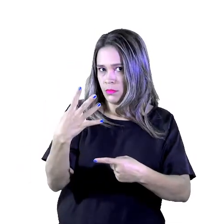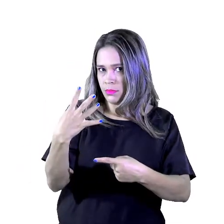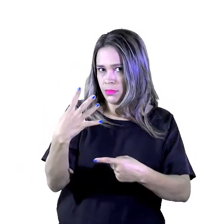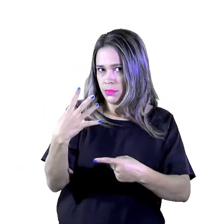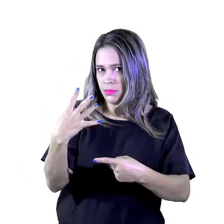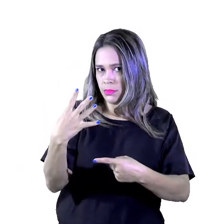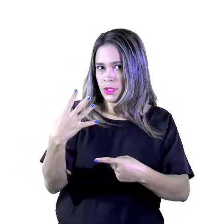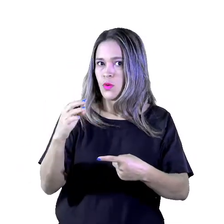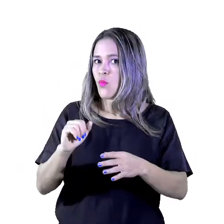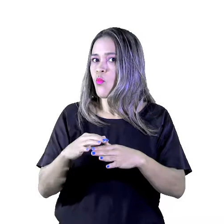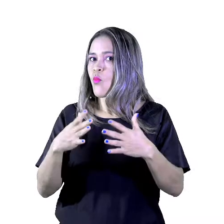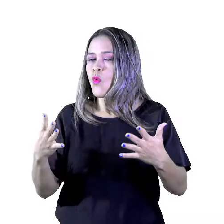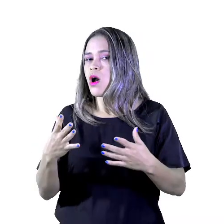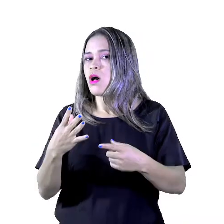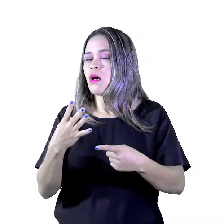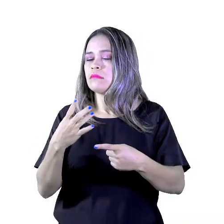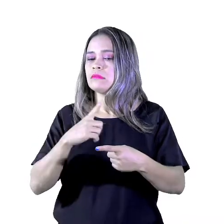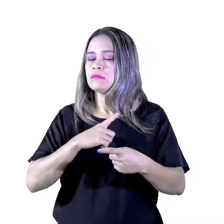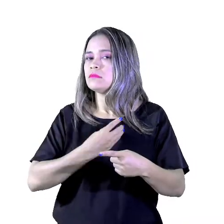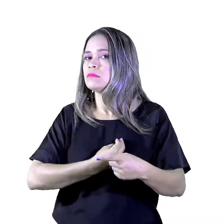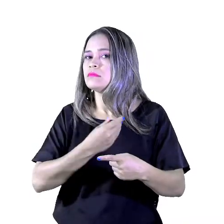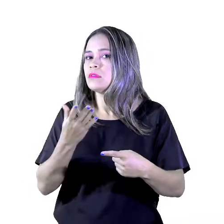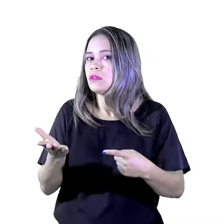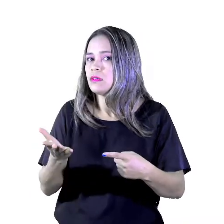Quantas partes que ficou aí?